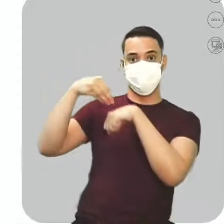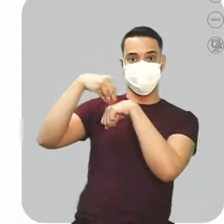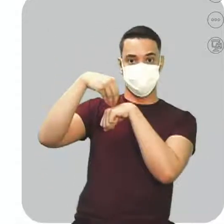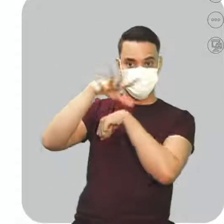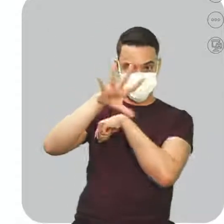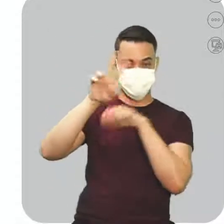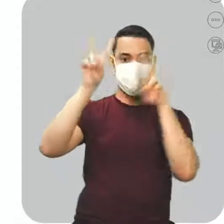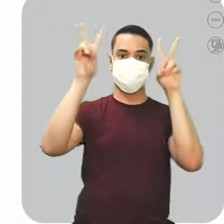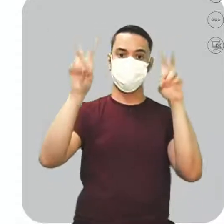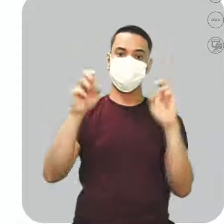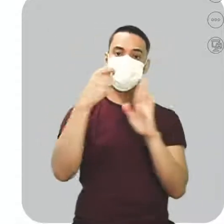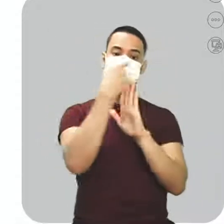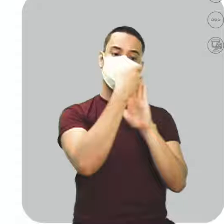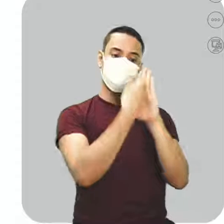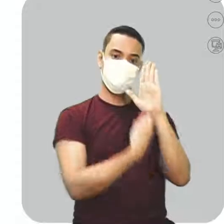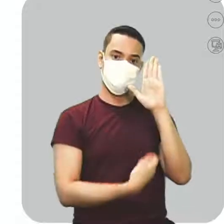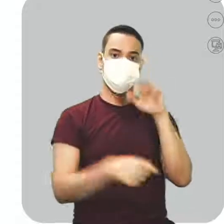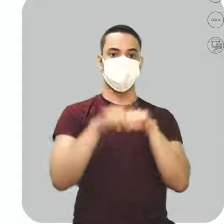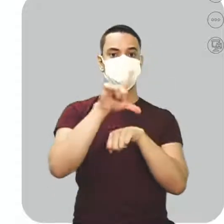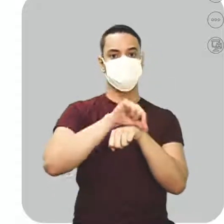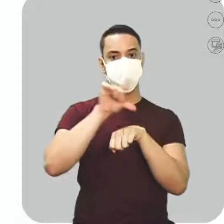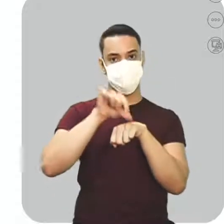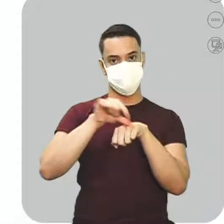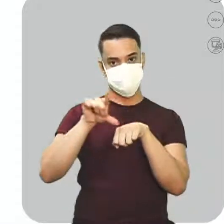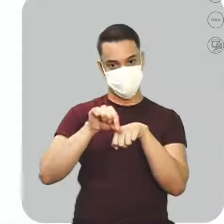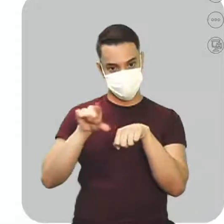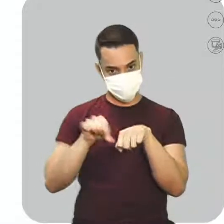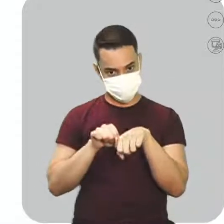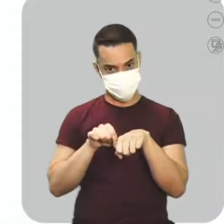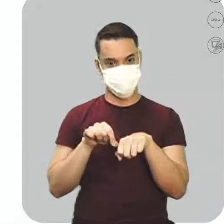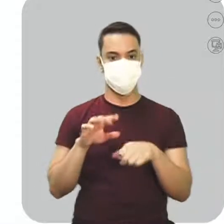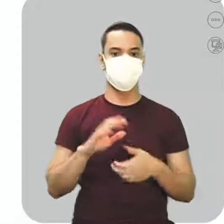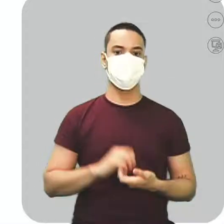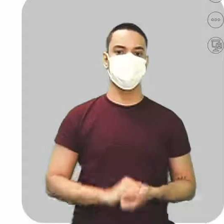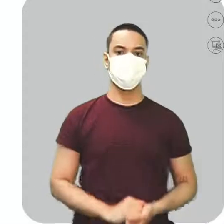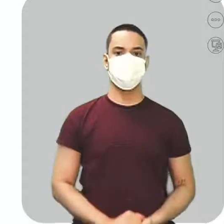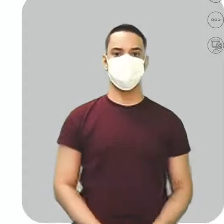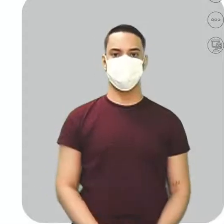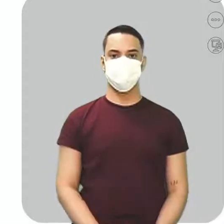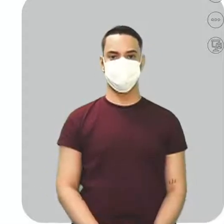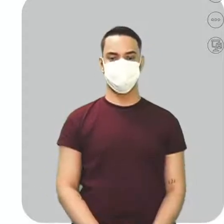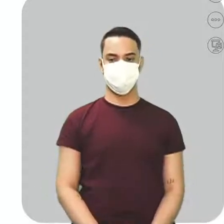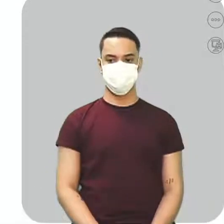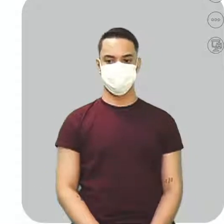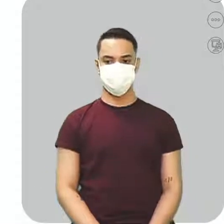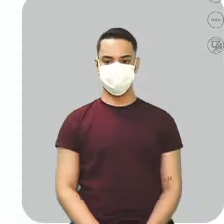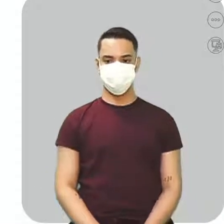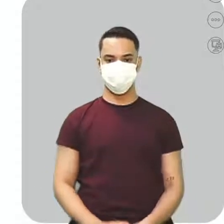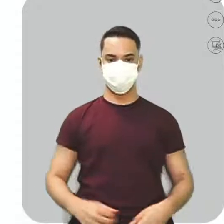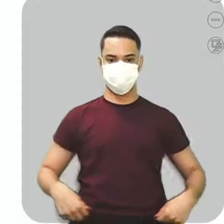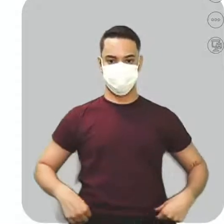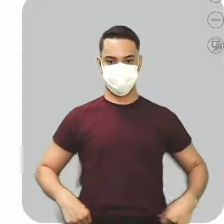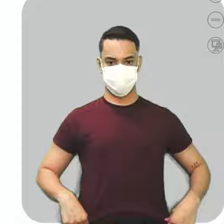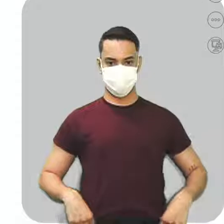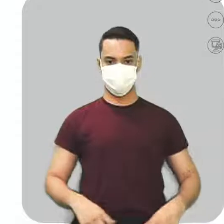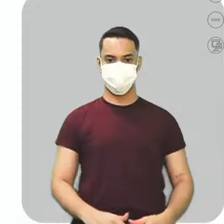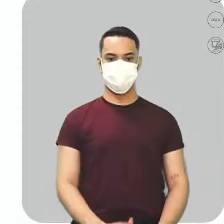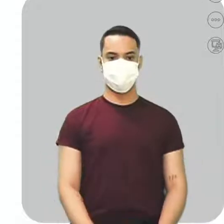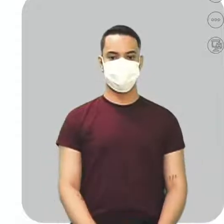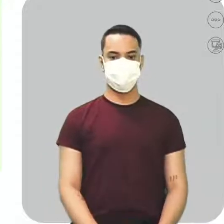questão argumentativa, tá bom? Na realidade, no consenso ou no raciocínio lógico ou em